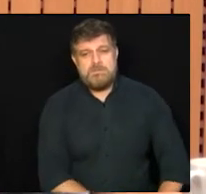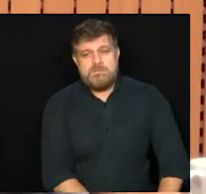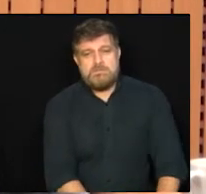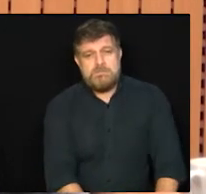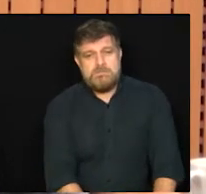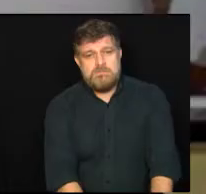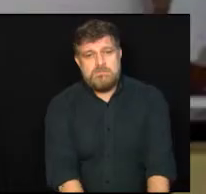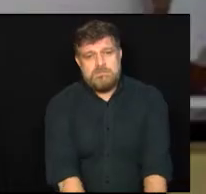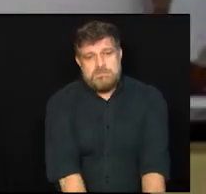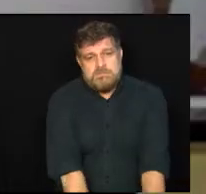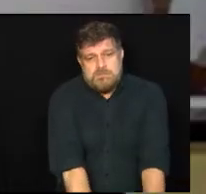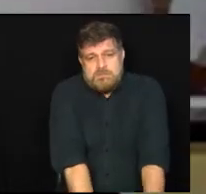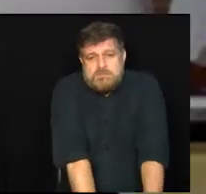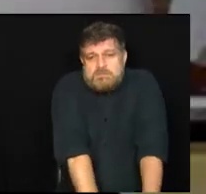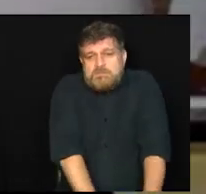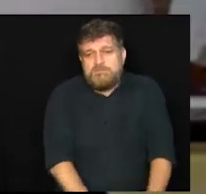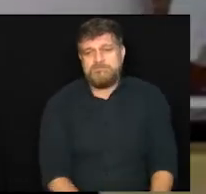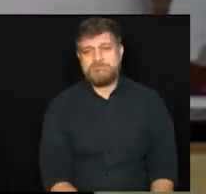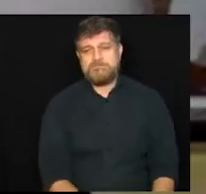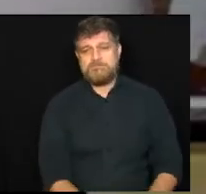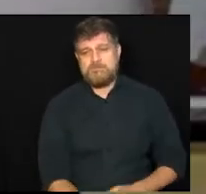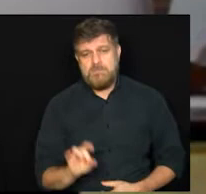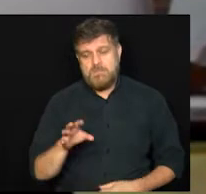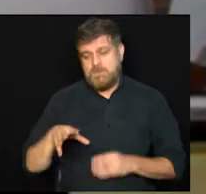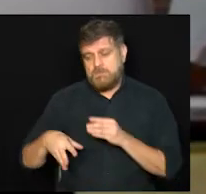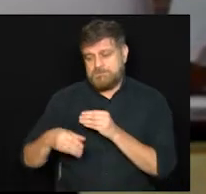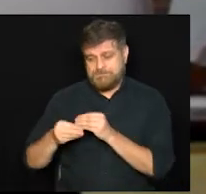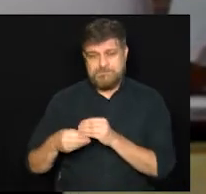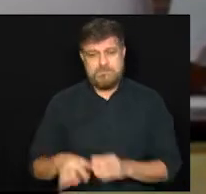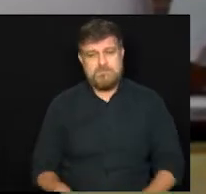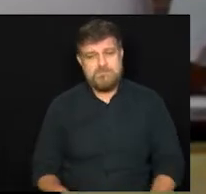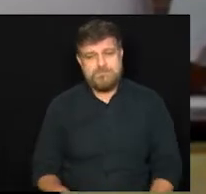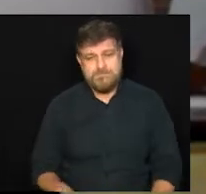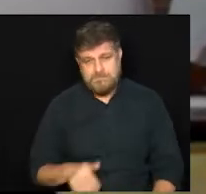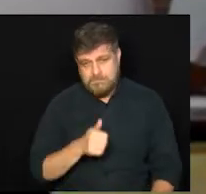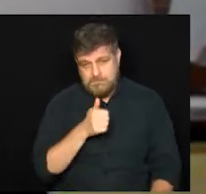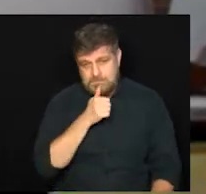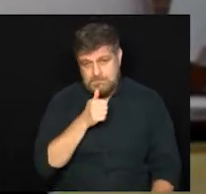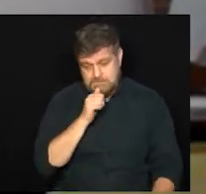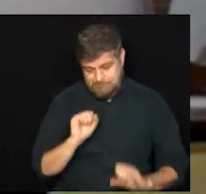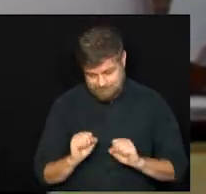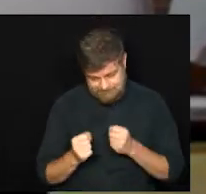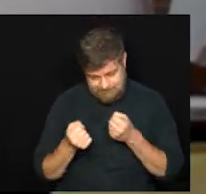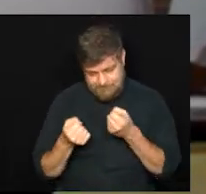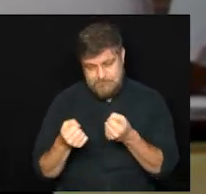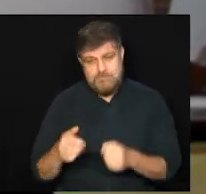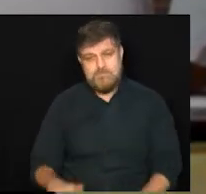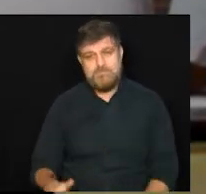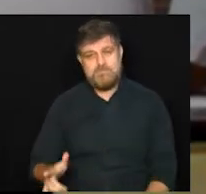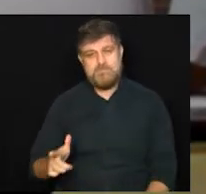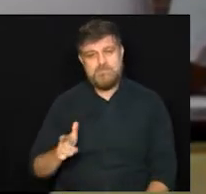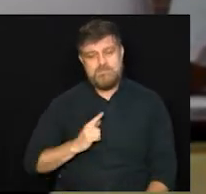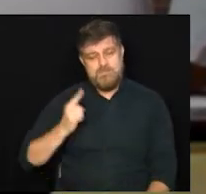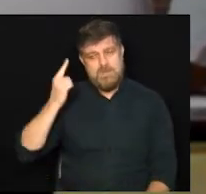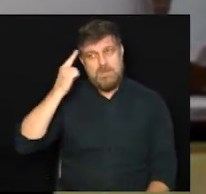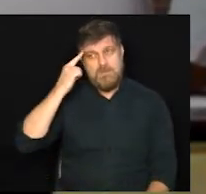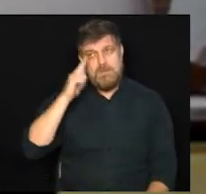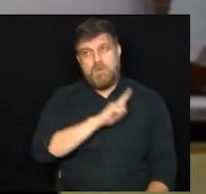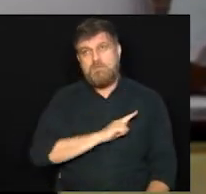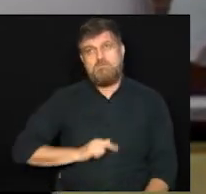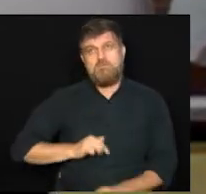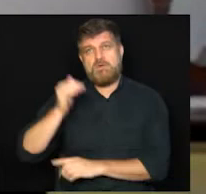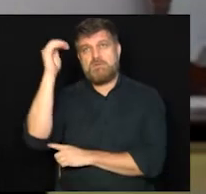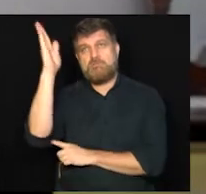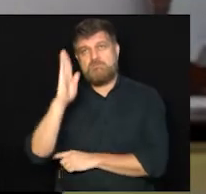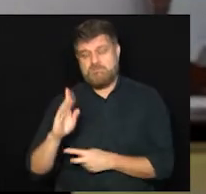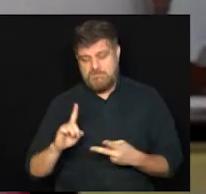Pois não, vereador Rossini, é só um complemento, e ainda insistindo nessa questão das esferas, da